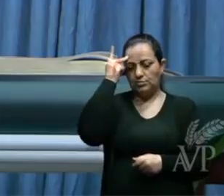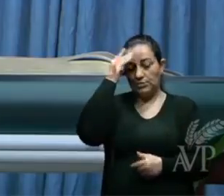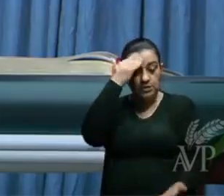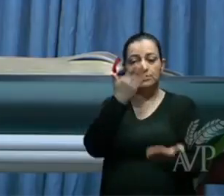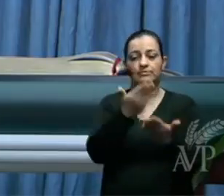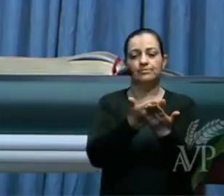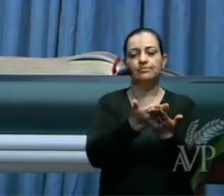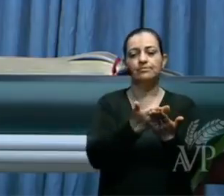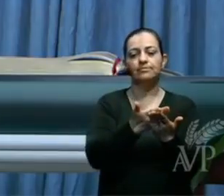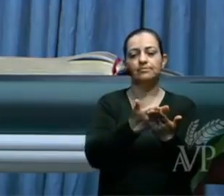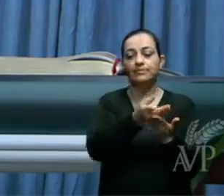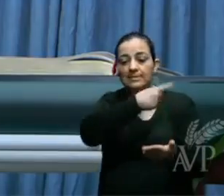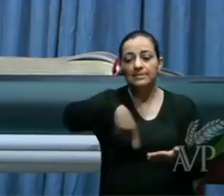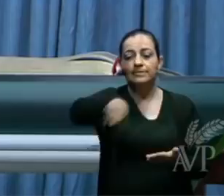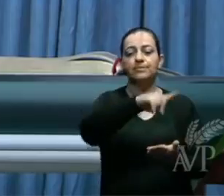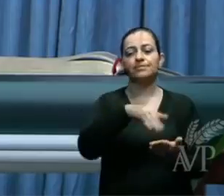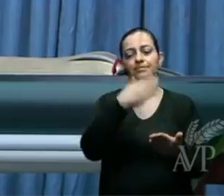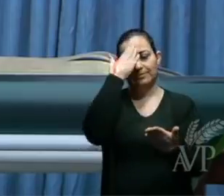cresceram